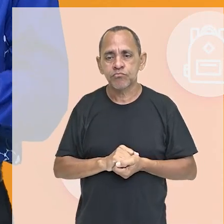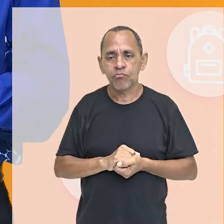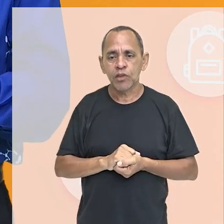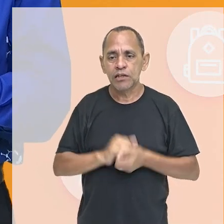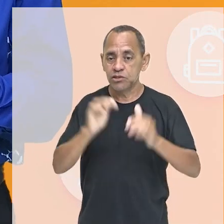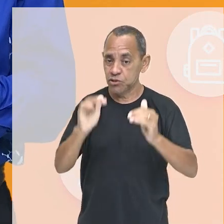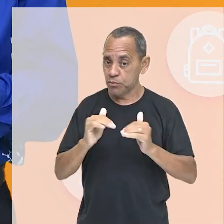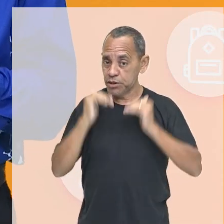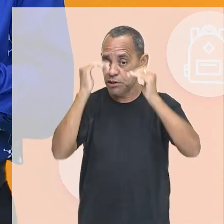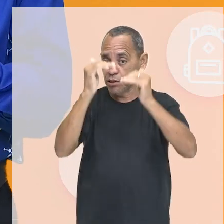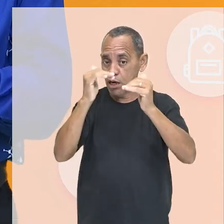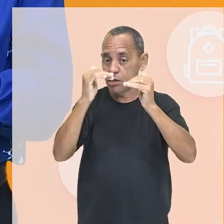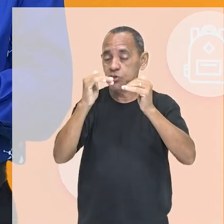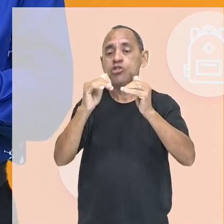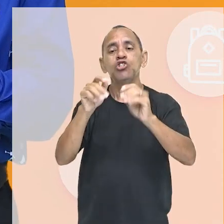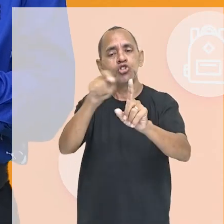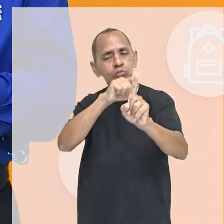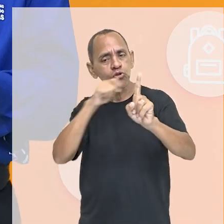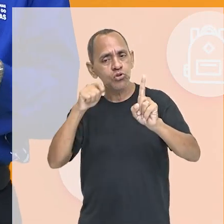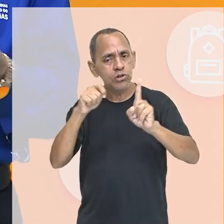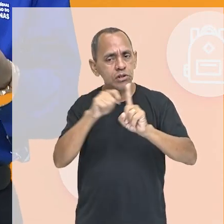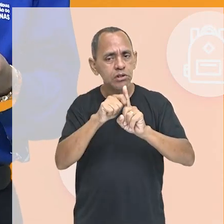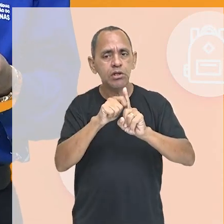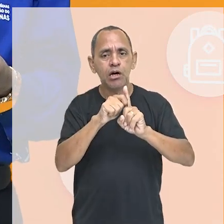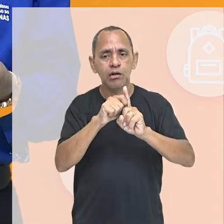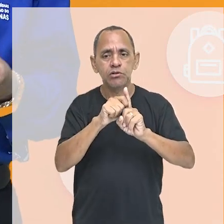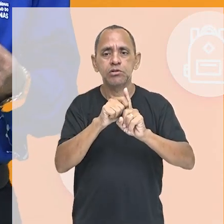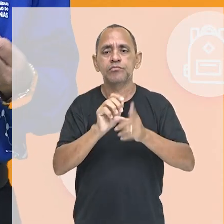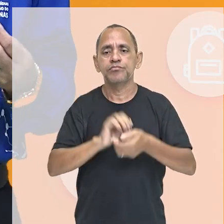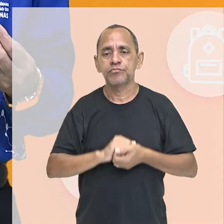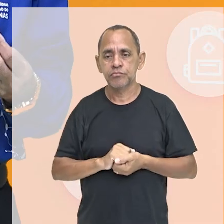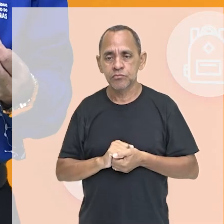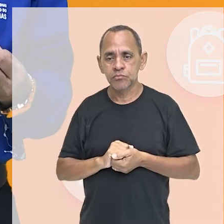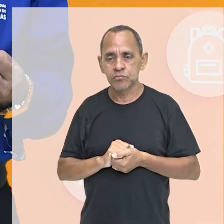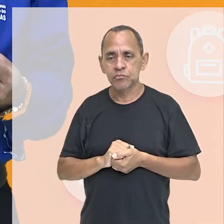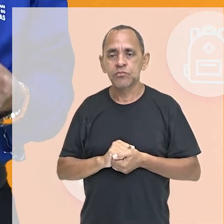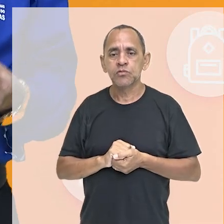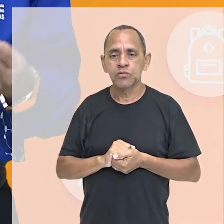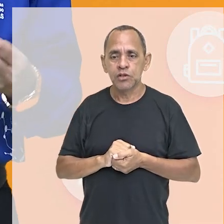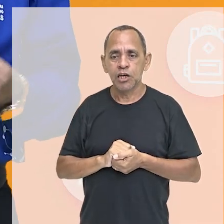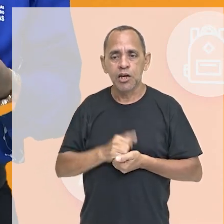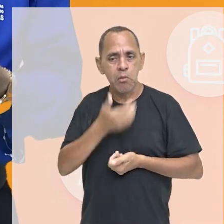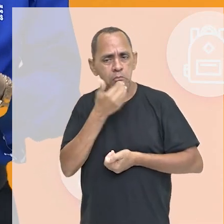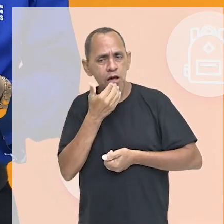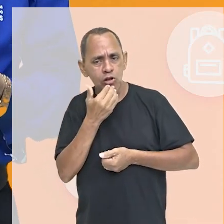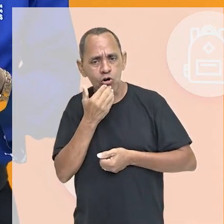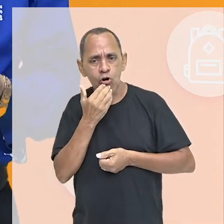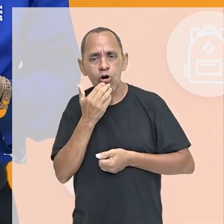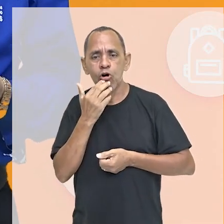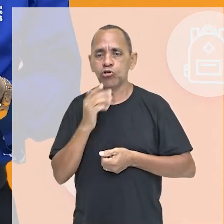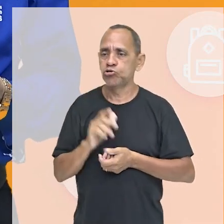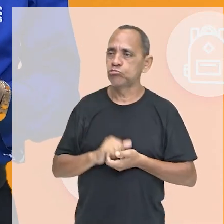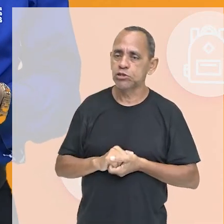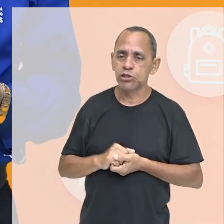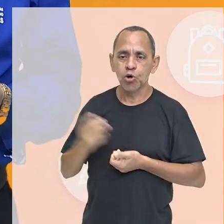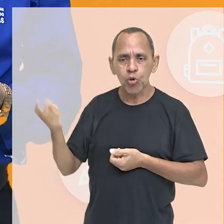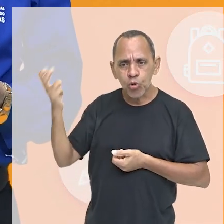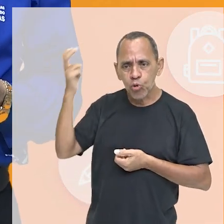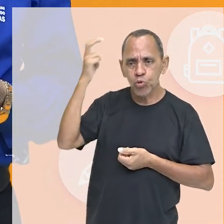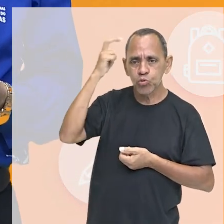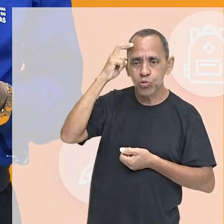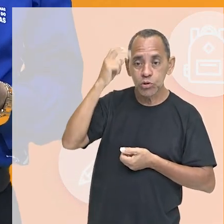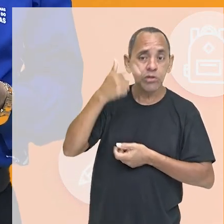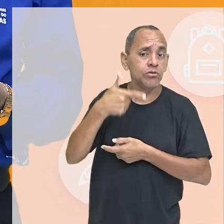de uma sociedade, de uma organização social sobre outras. E vocês e nós temos que